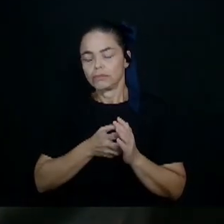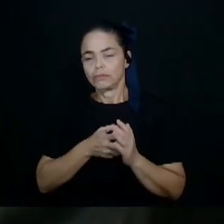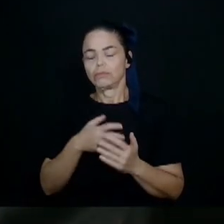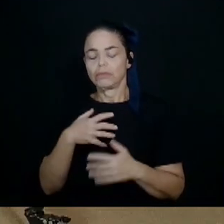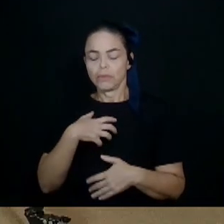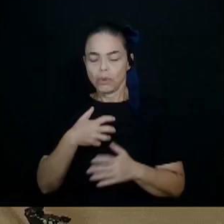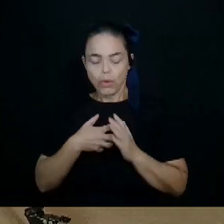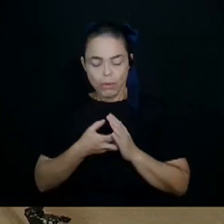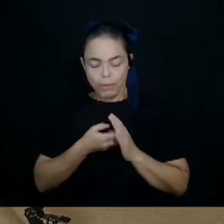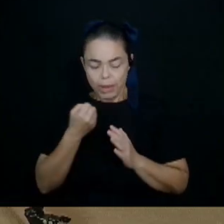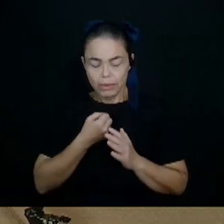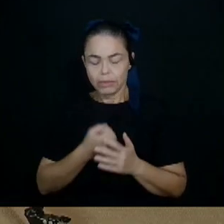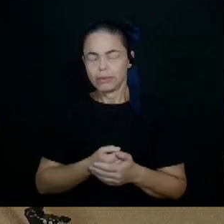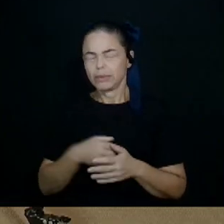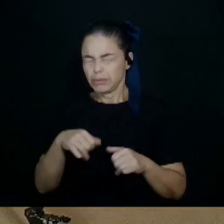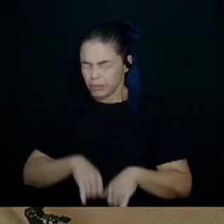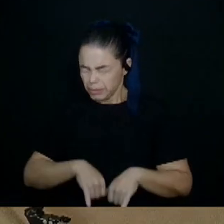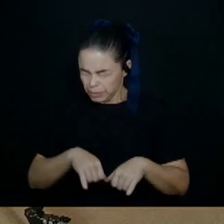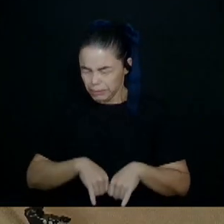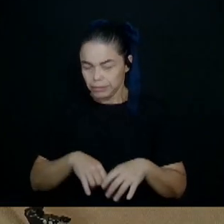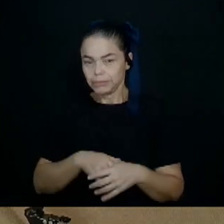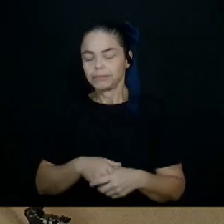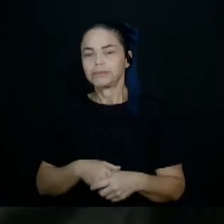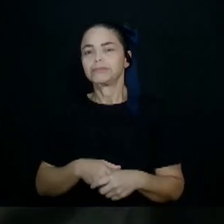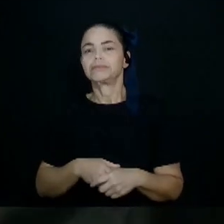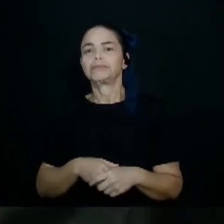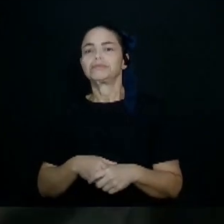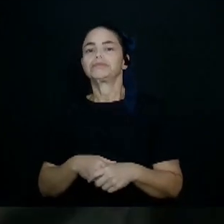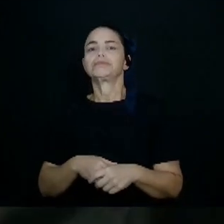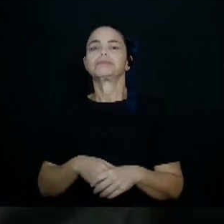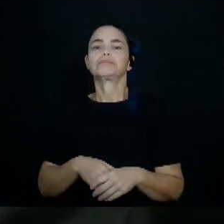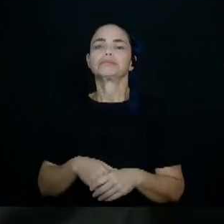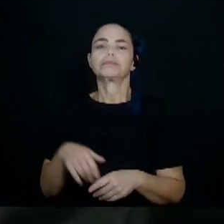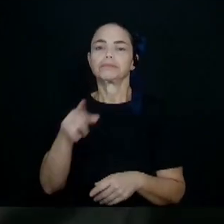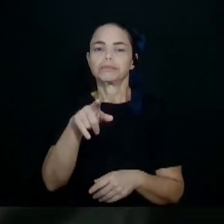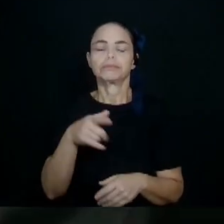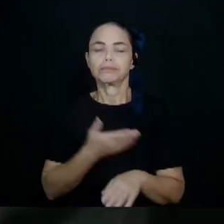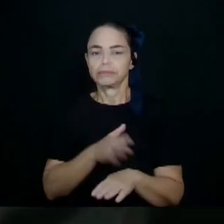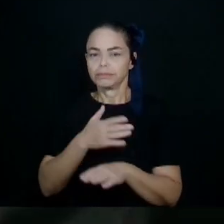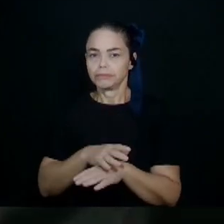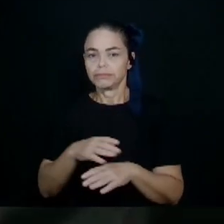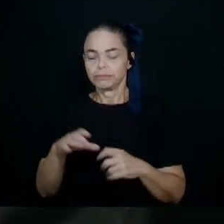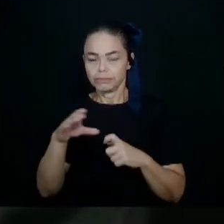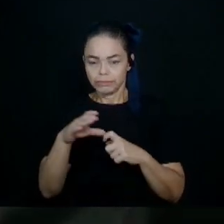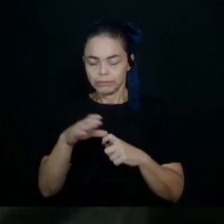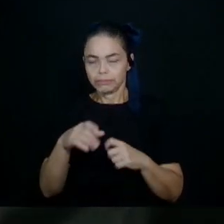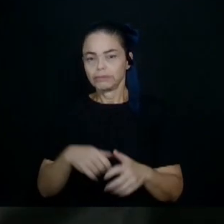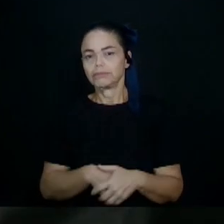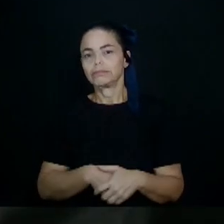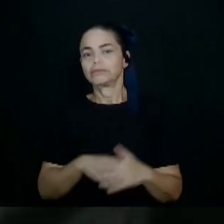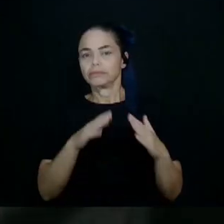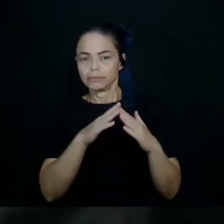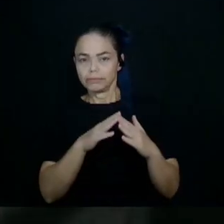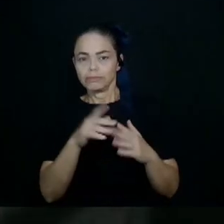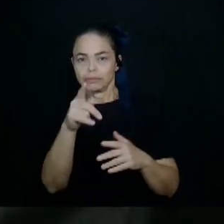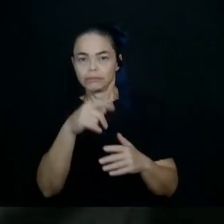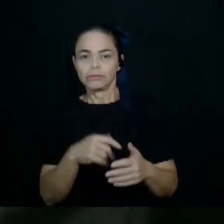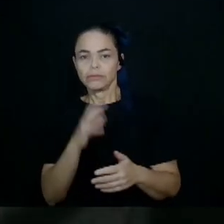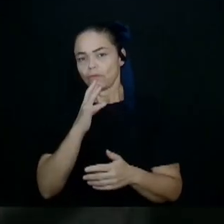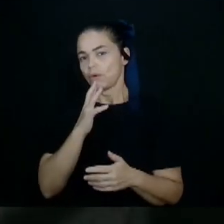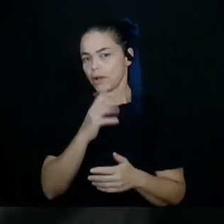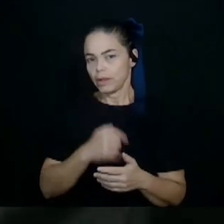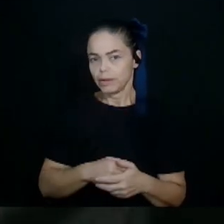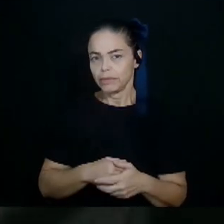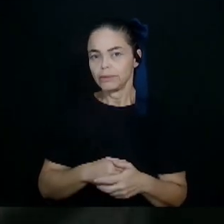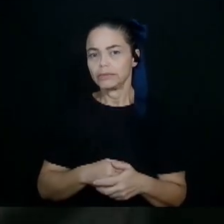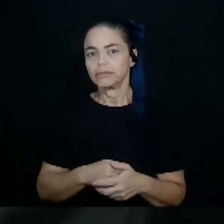É um sofrimento muito grande. Você, na sua prática clínica, tem casos assim, às vezes a